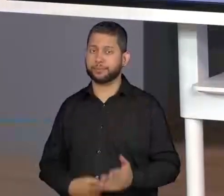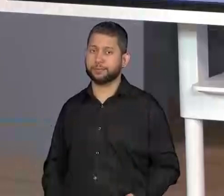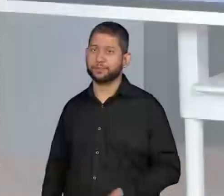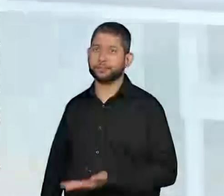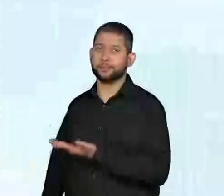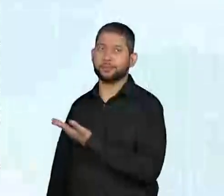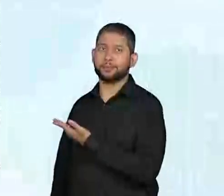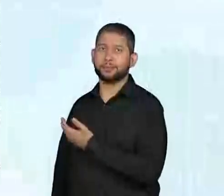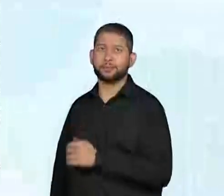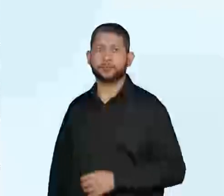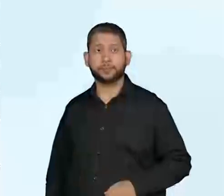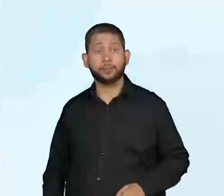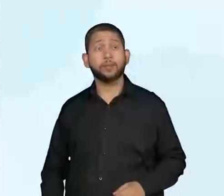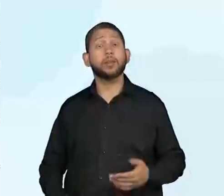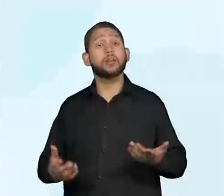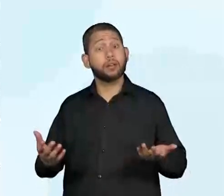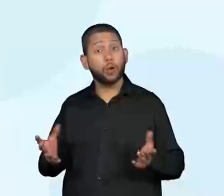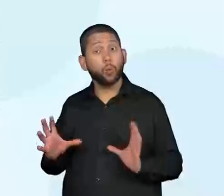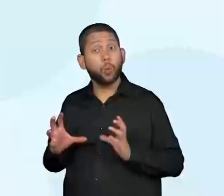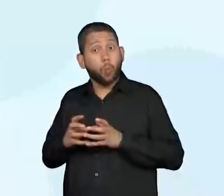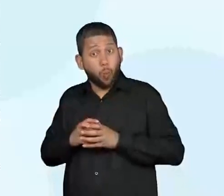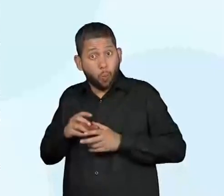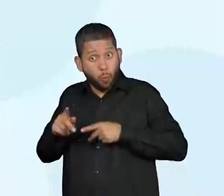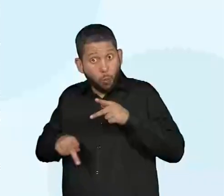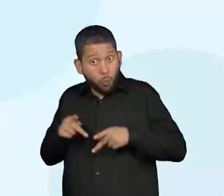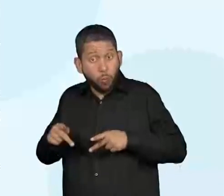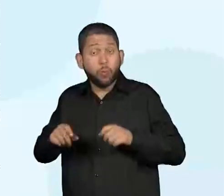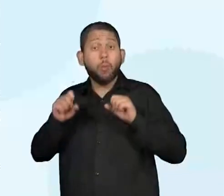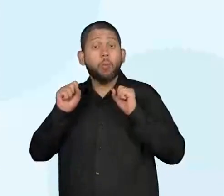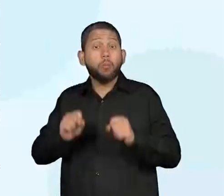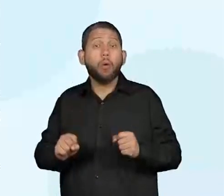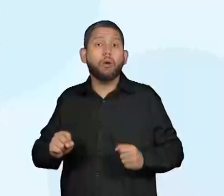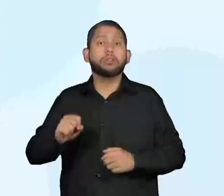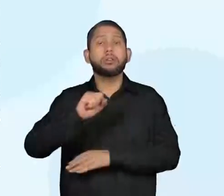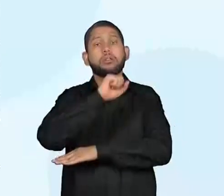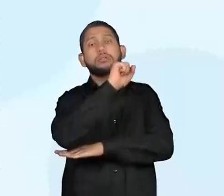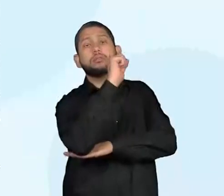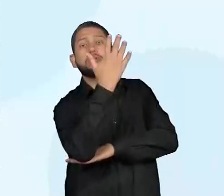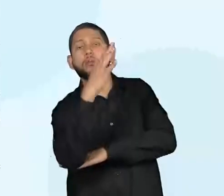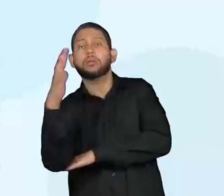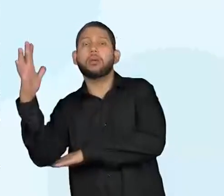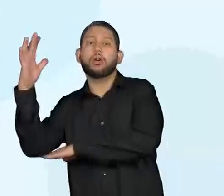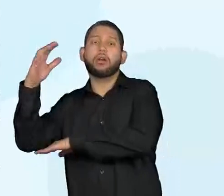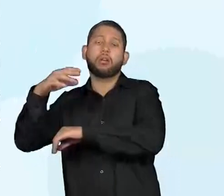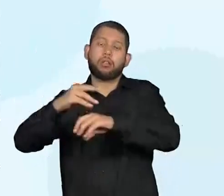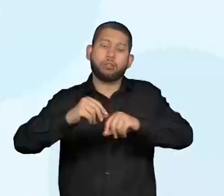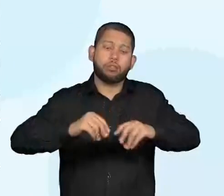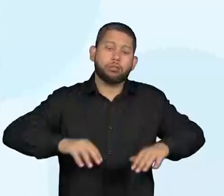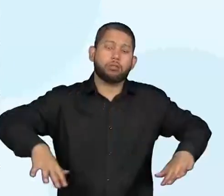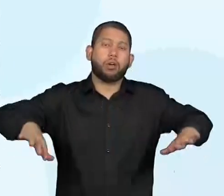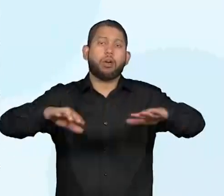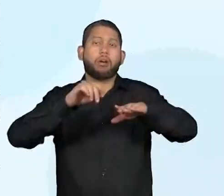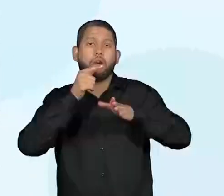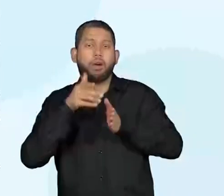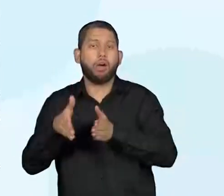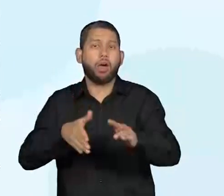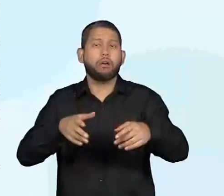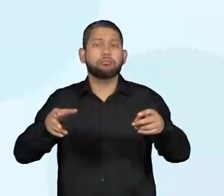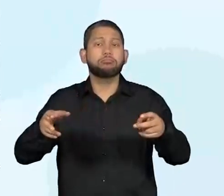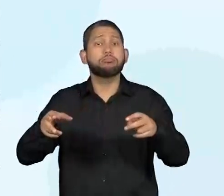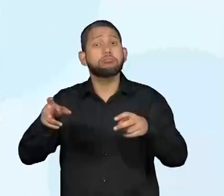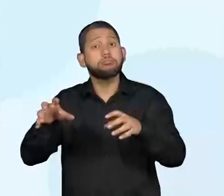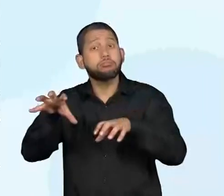podem fazer esses tipos de extração de recursos naturais, vegetal, animal